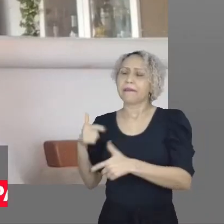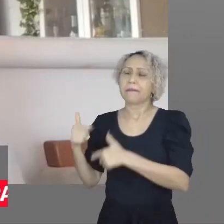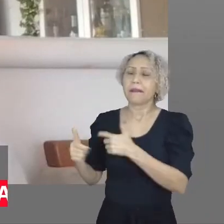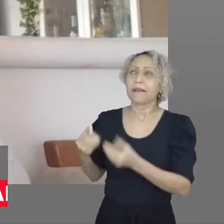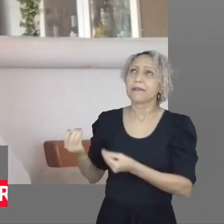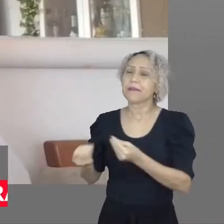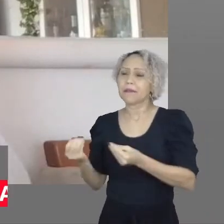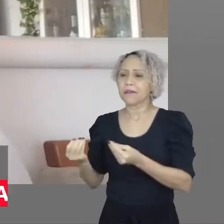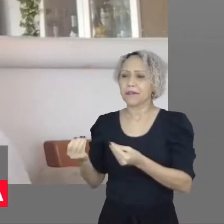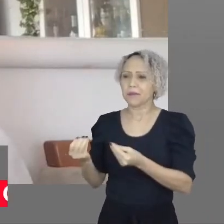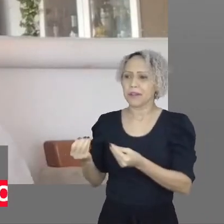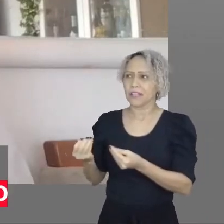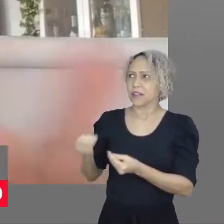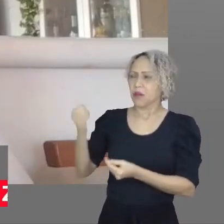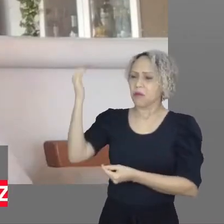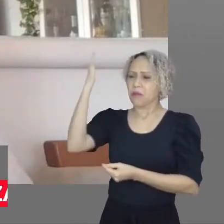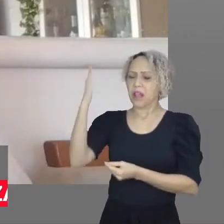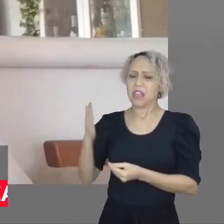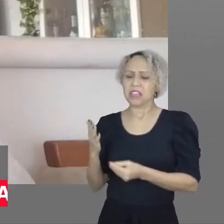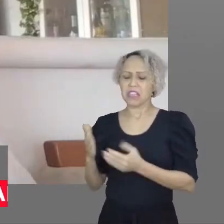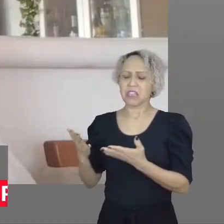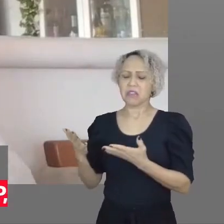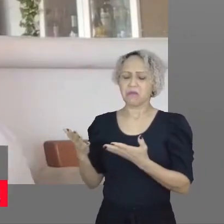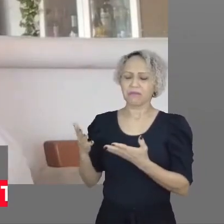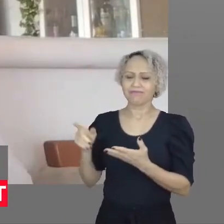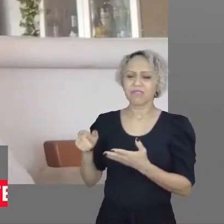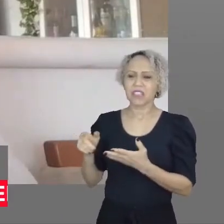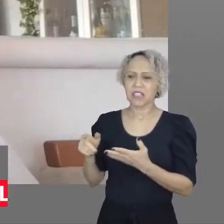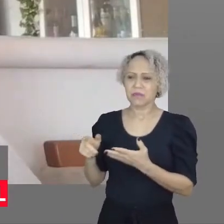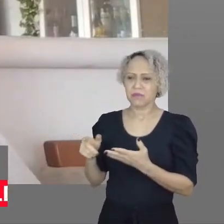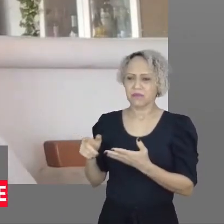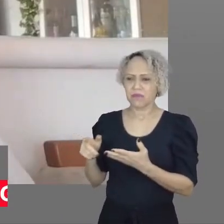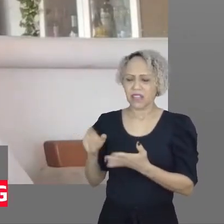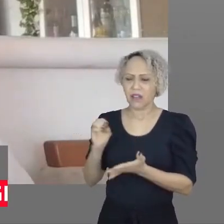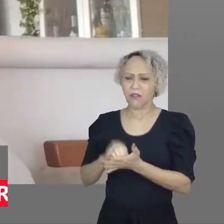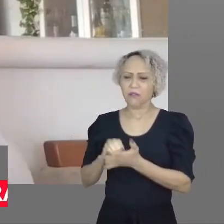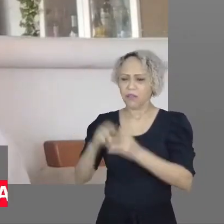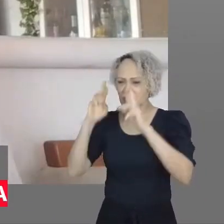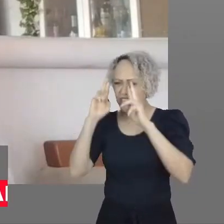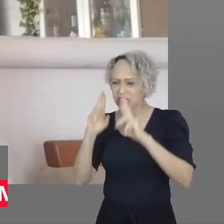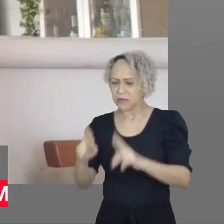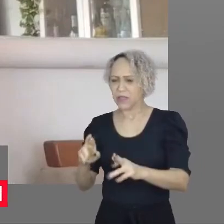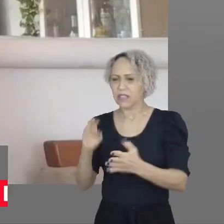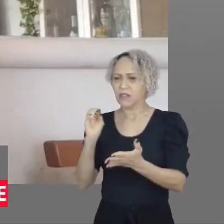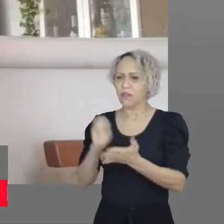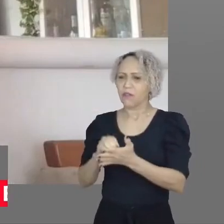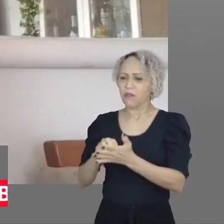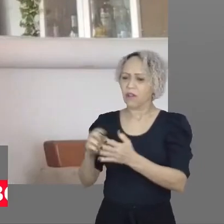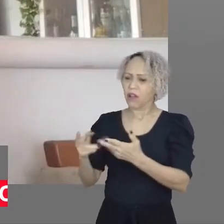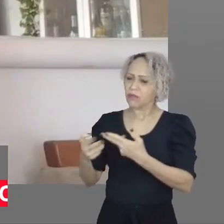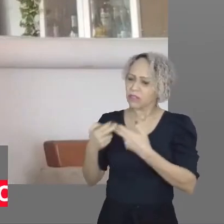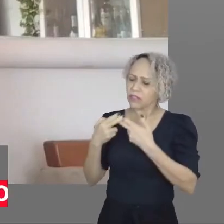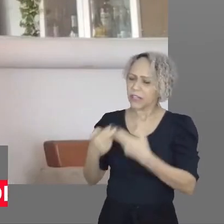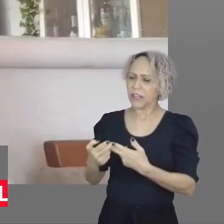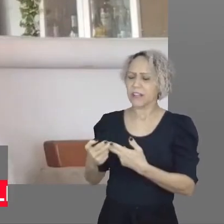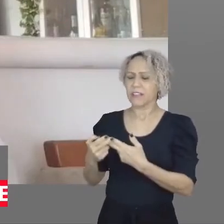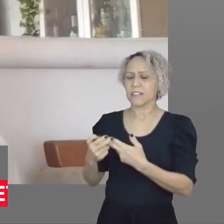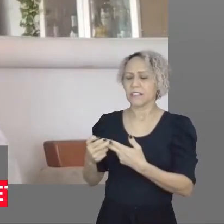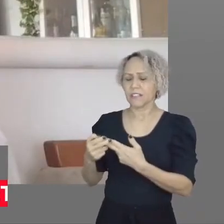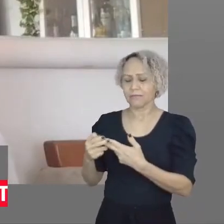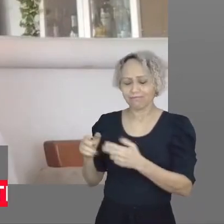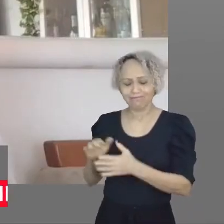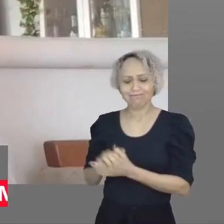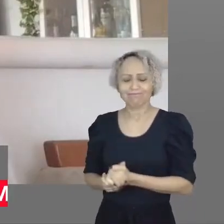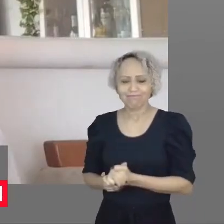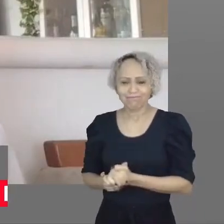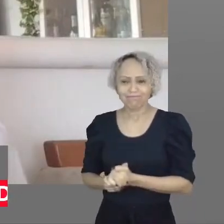da tolerância, do velho e bom debate e respeito sobre as ideias. Tão importante quanto